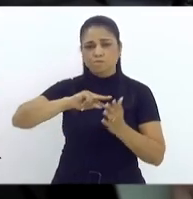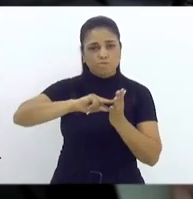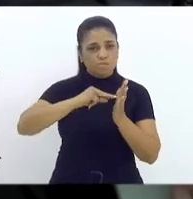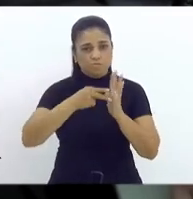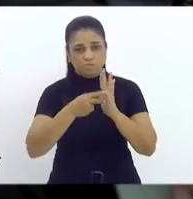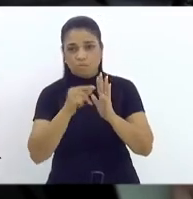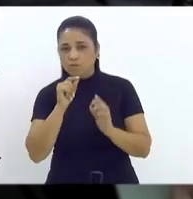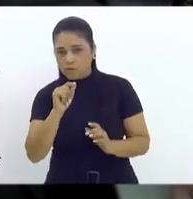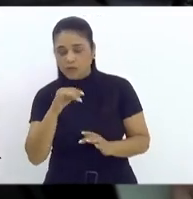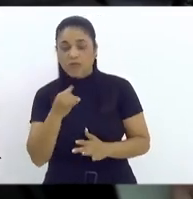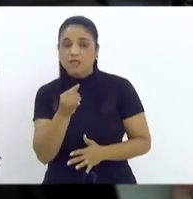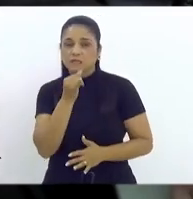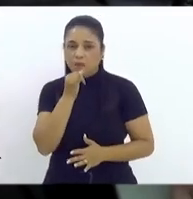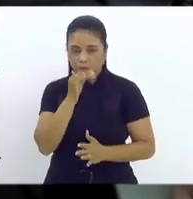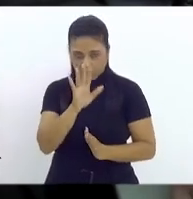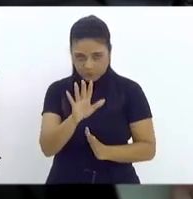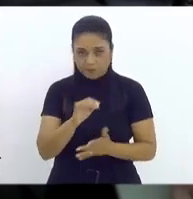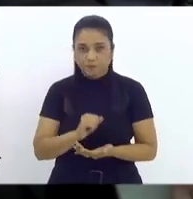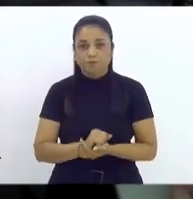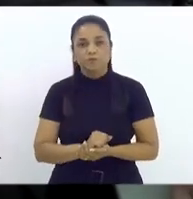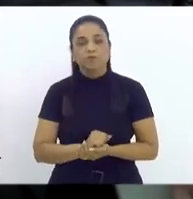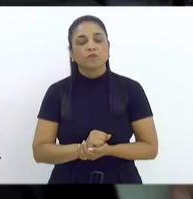Você vai instalar